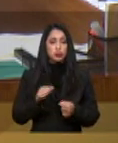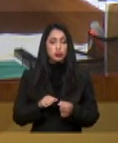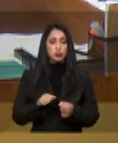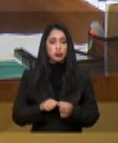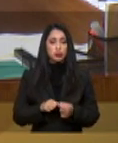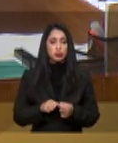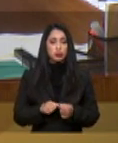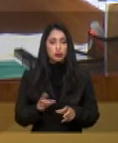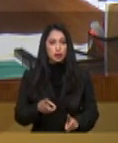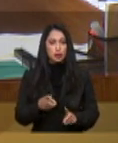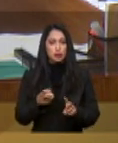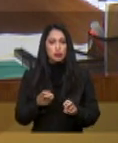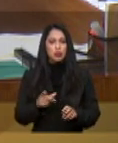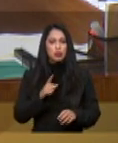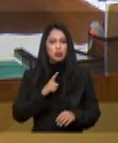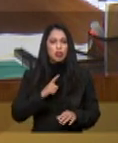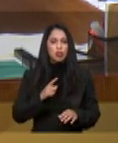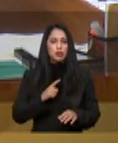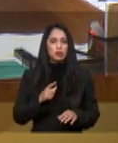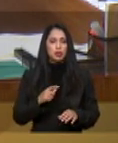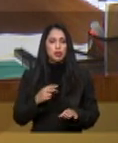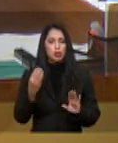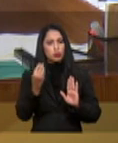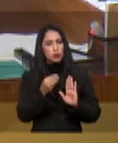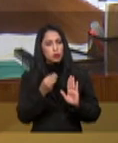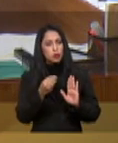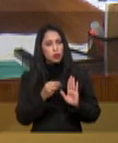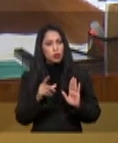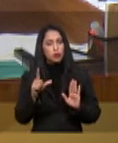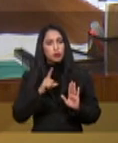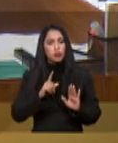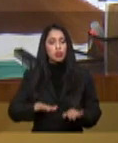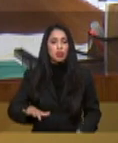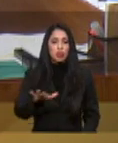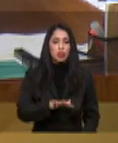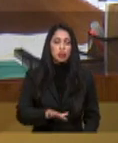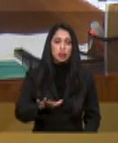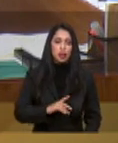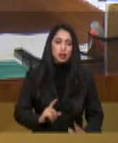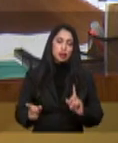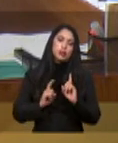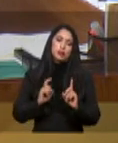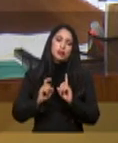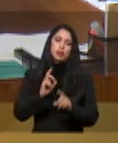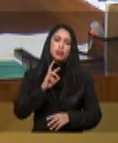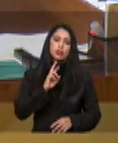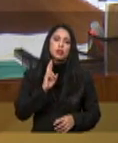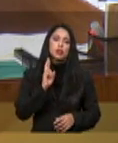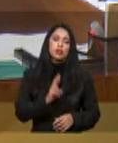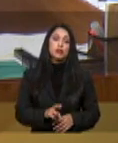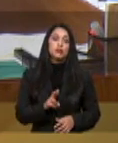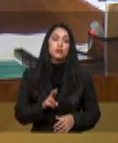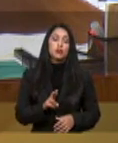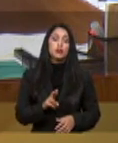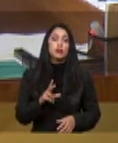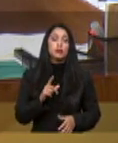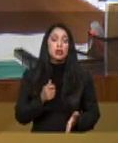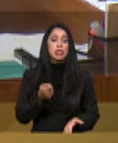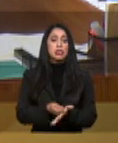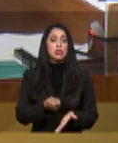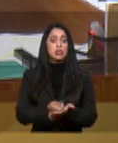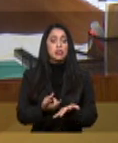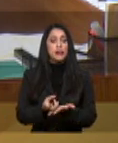mais V, aplica-se a todos aqueles que venham a buscar, na esfera administrativa, a solução voltada à exigência